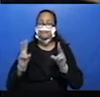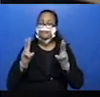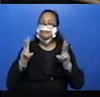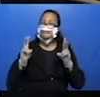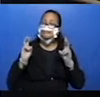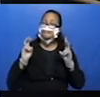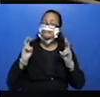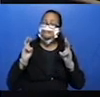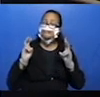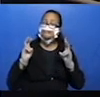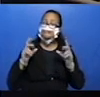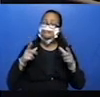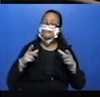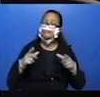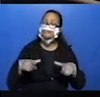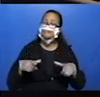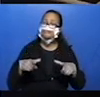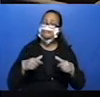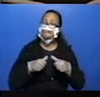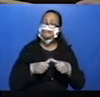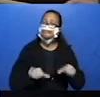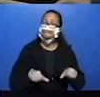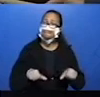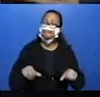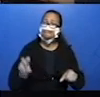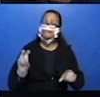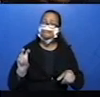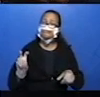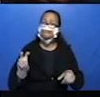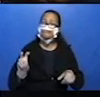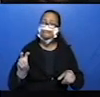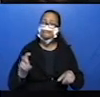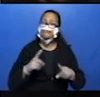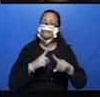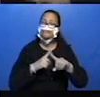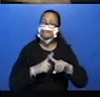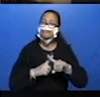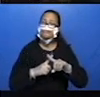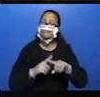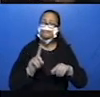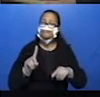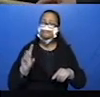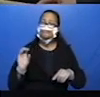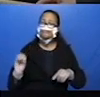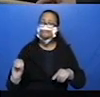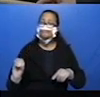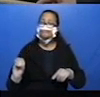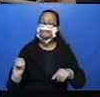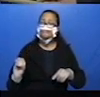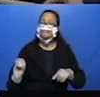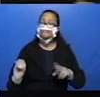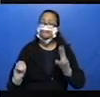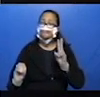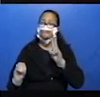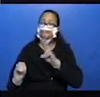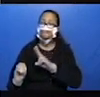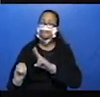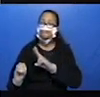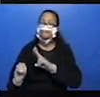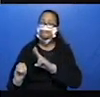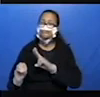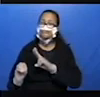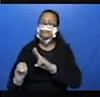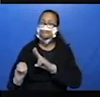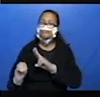Percebam onde estava o 5 quando eu multipliquei por 10, dezena, 10. Olha para onde que ele foi. Olha